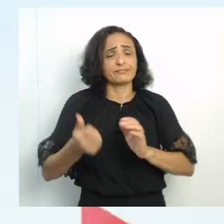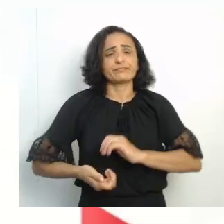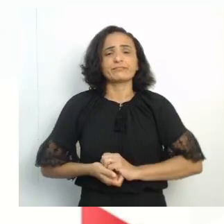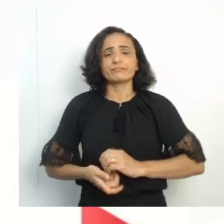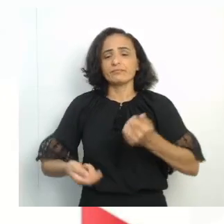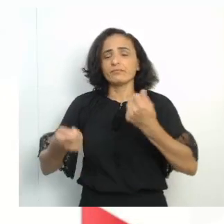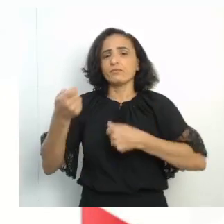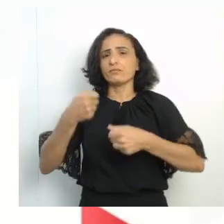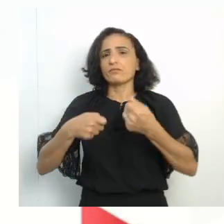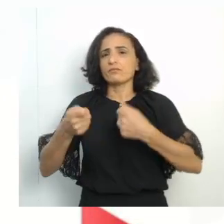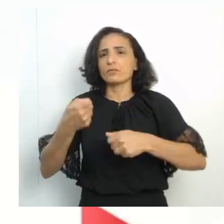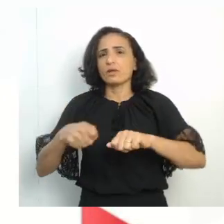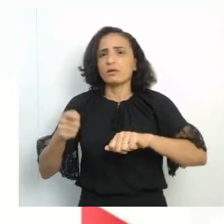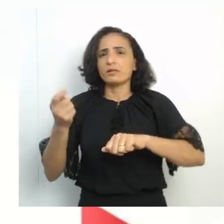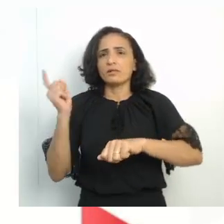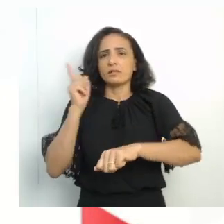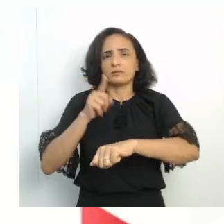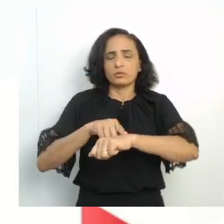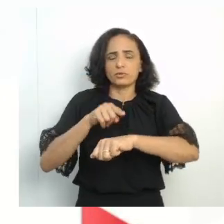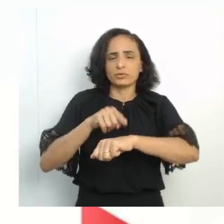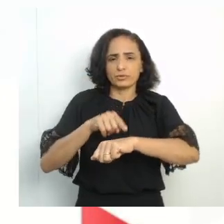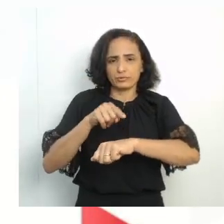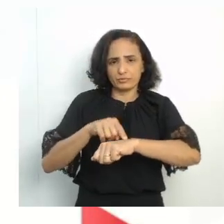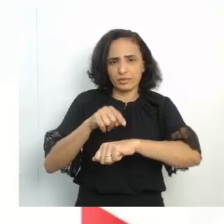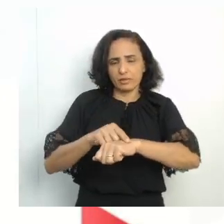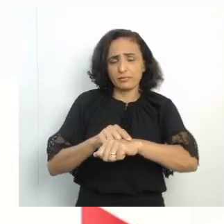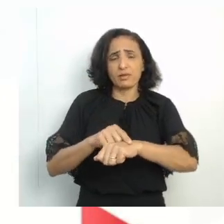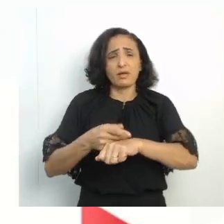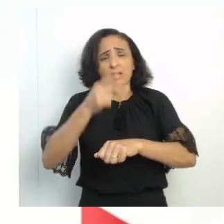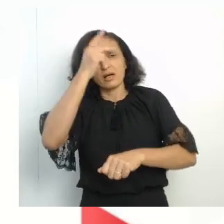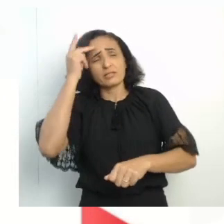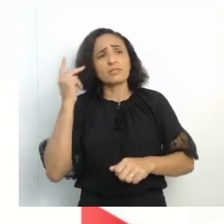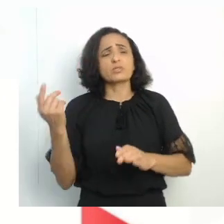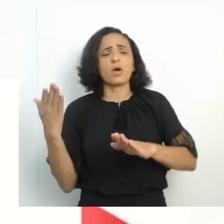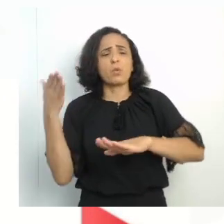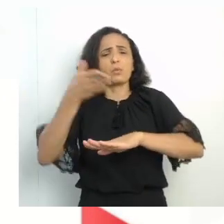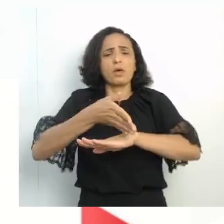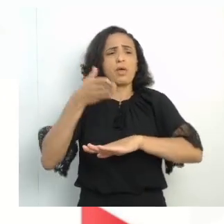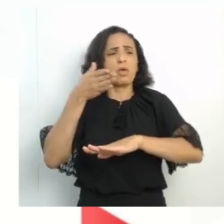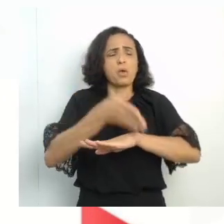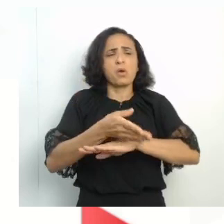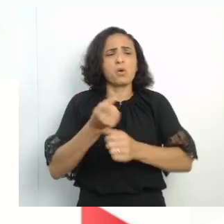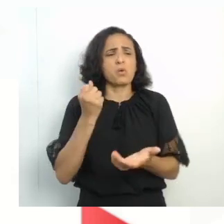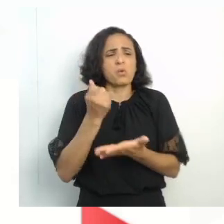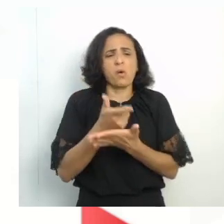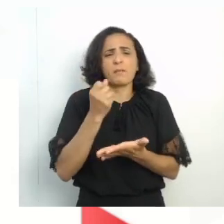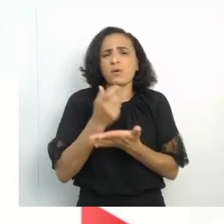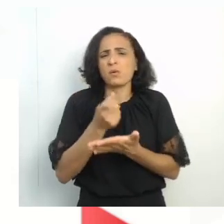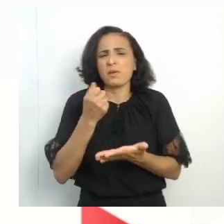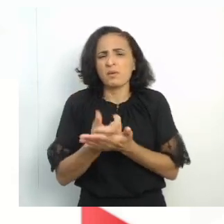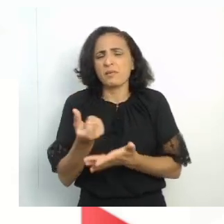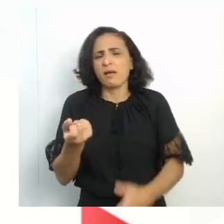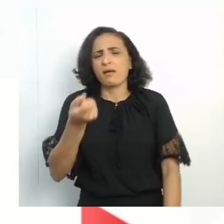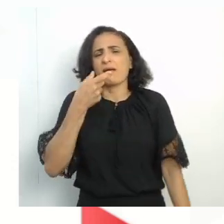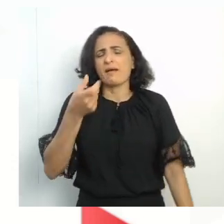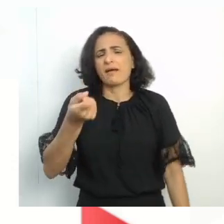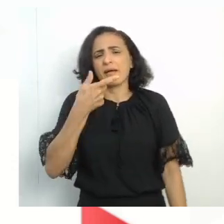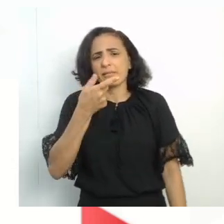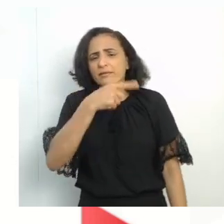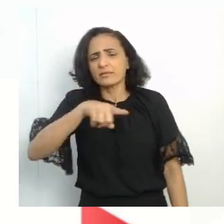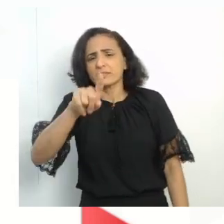tempo, a facilidade de acesso, uma informação de que